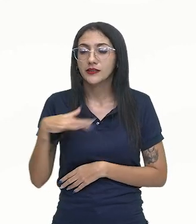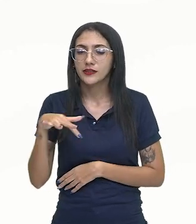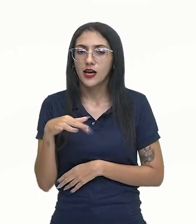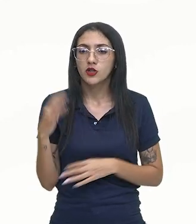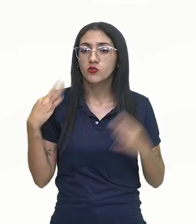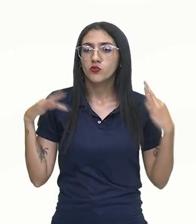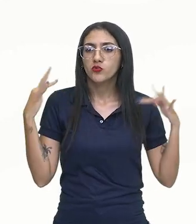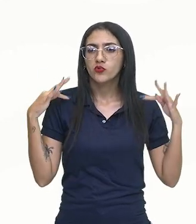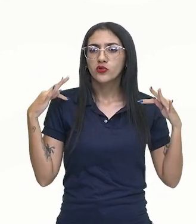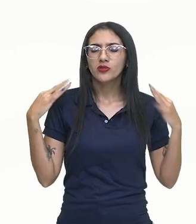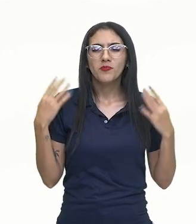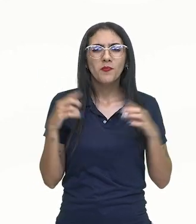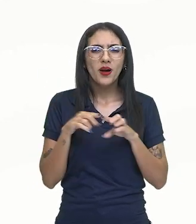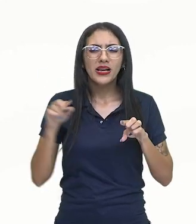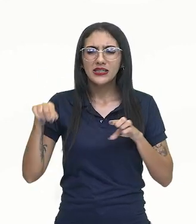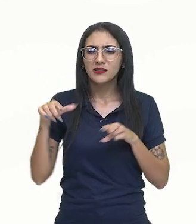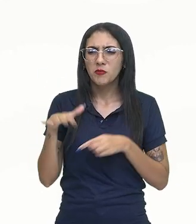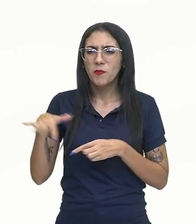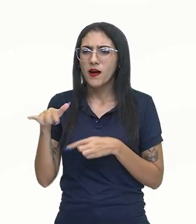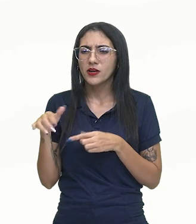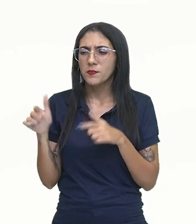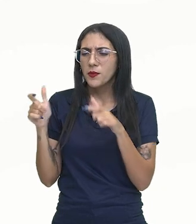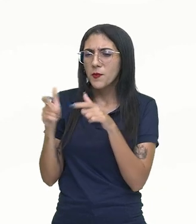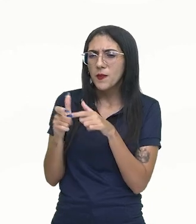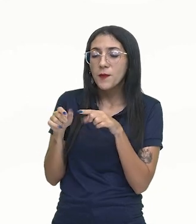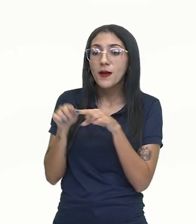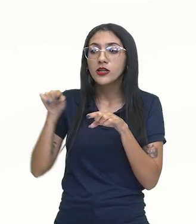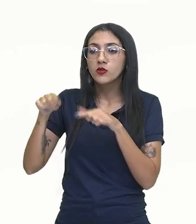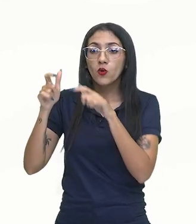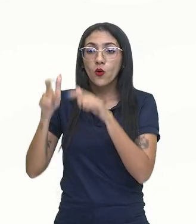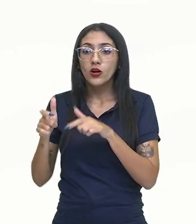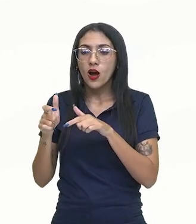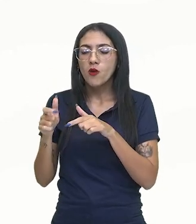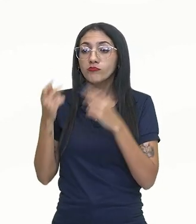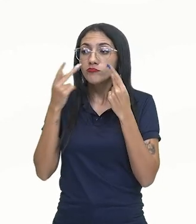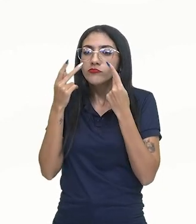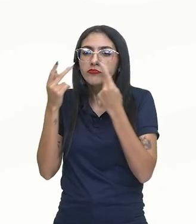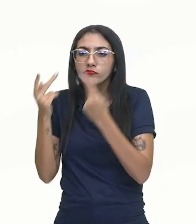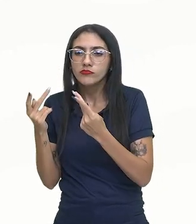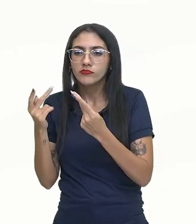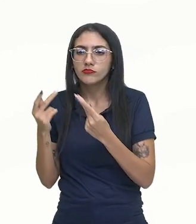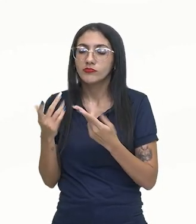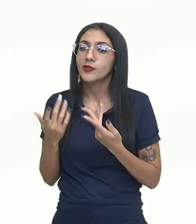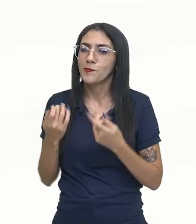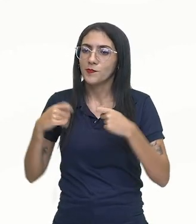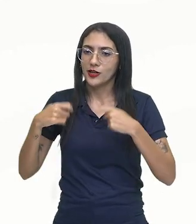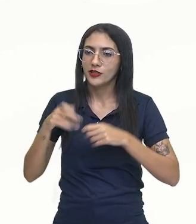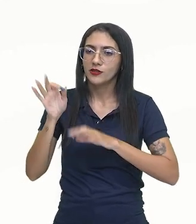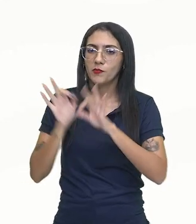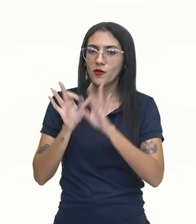mesmo não sendo uma cidade grande, mas tem um ponto turístico que é muito visitado por pessoas, então precisa ter um plano diretor